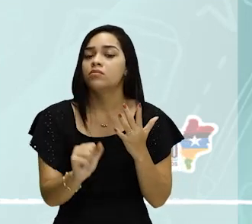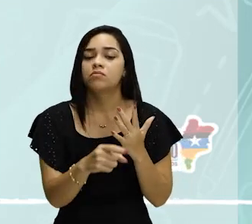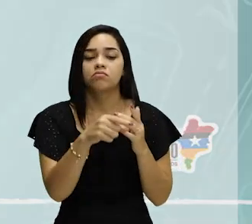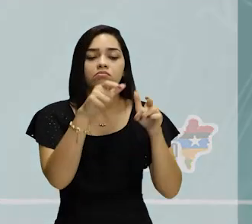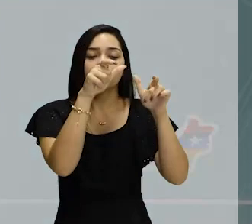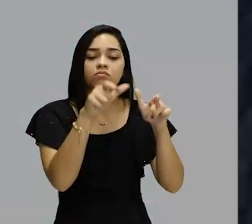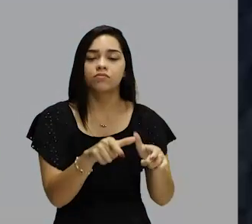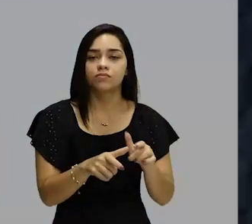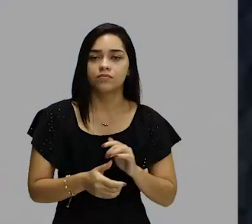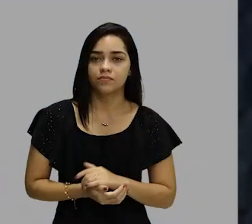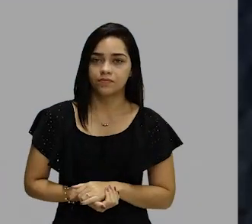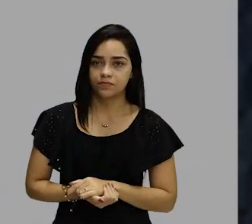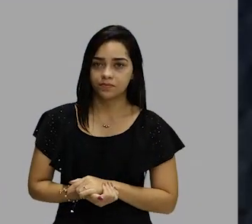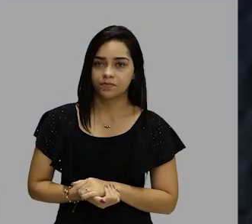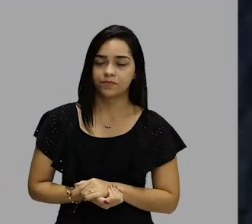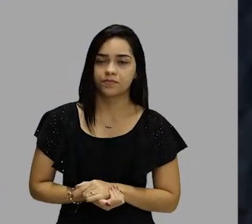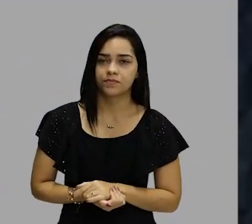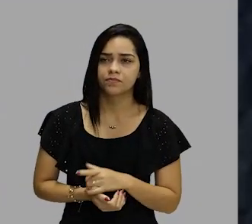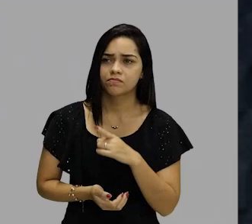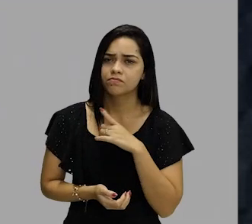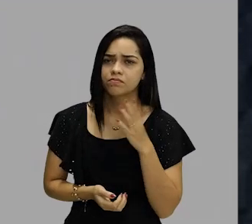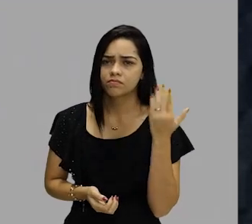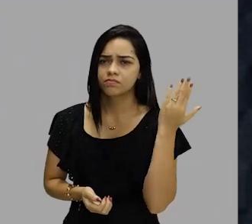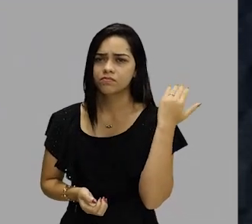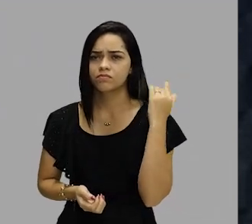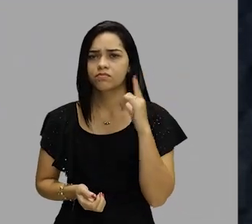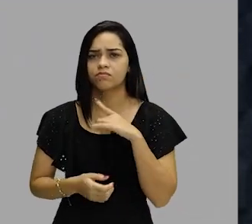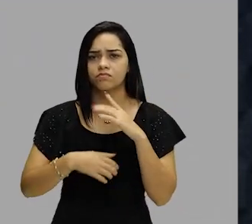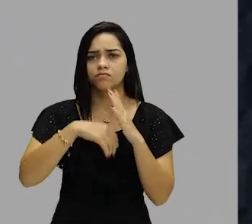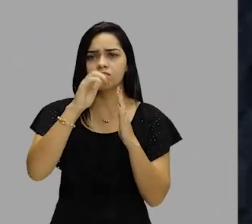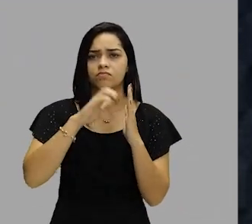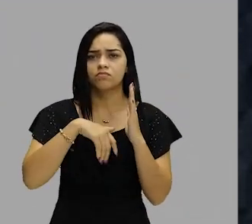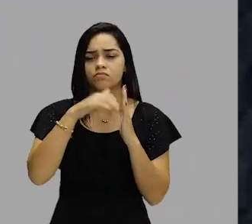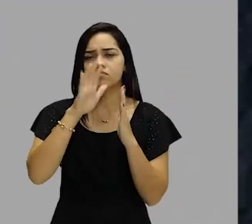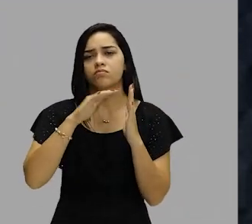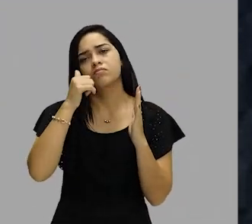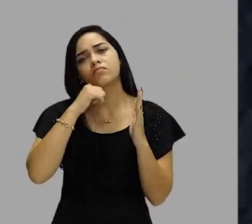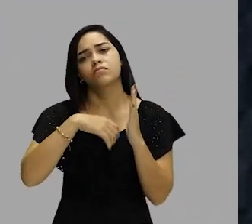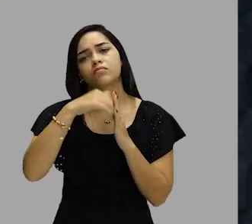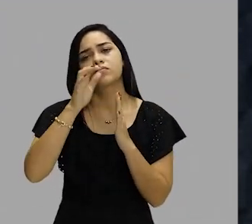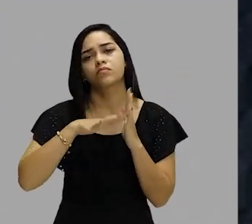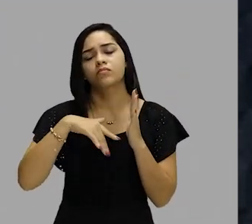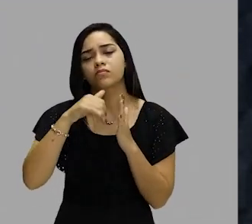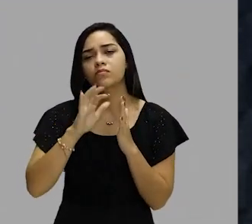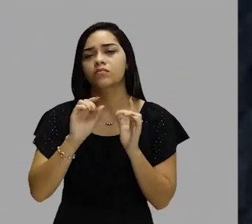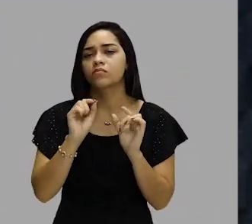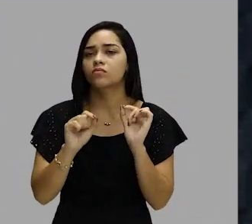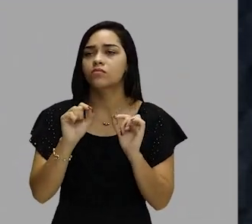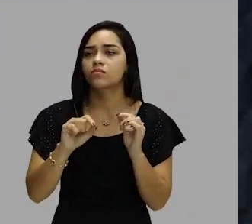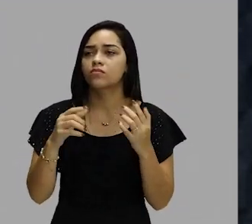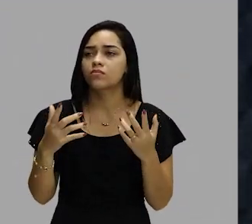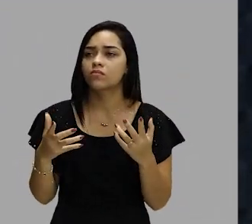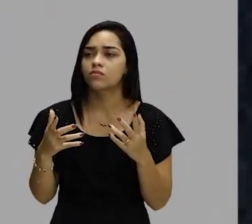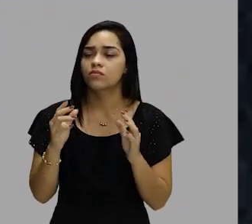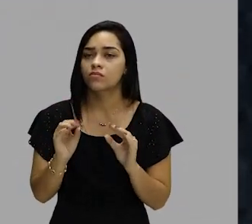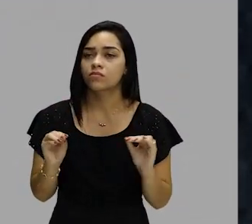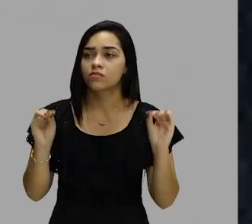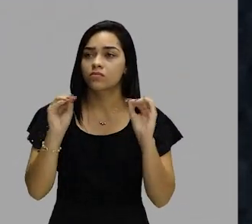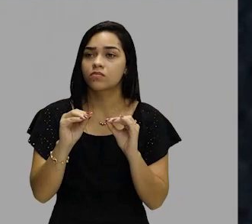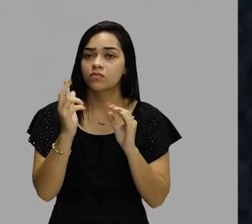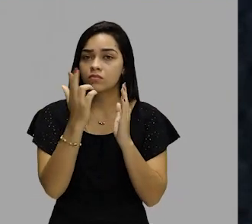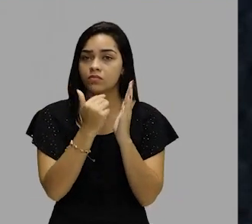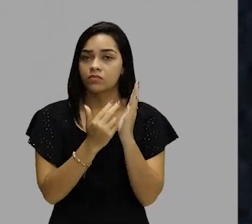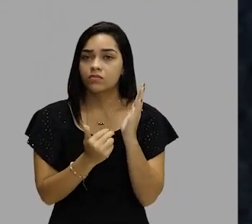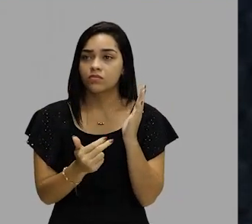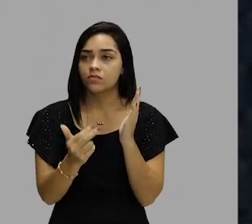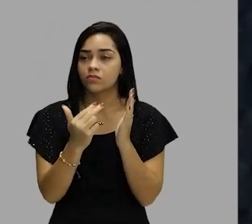local. Há um tempo atrás, uma artista muito famosa, né, ela colocou um